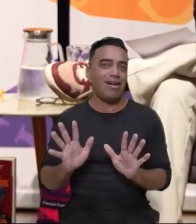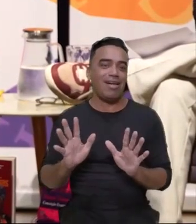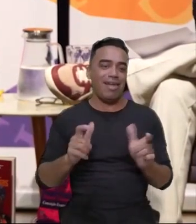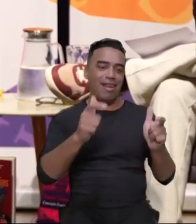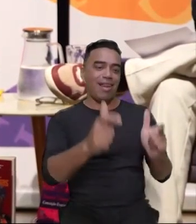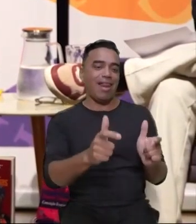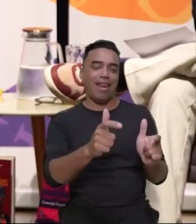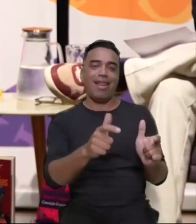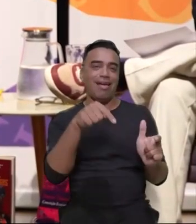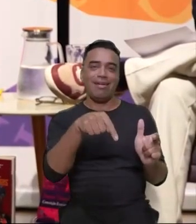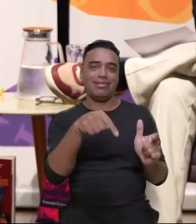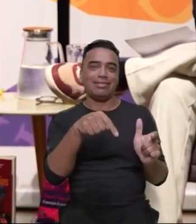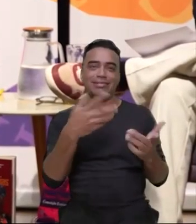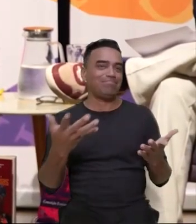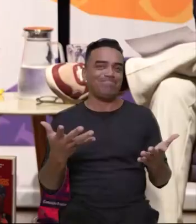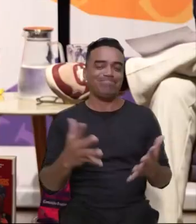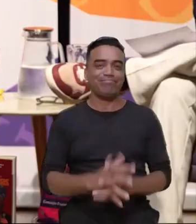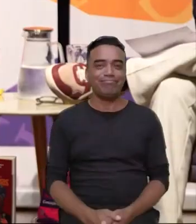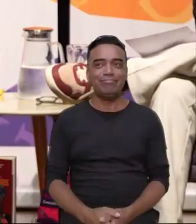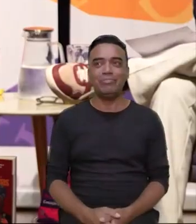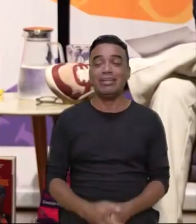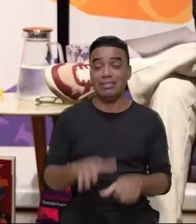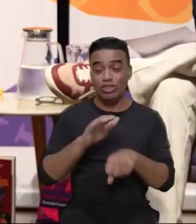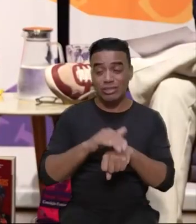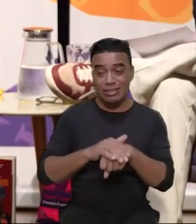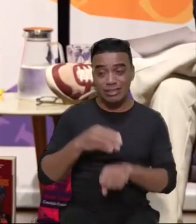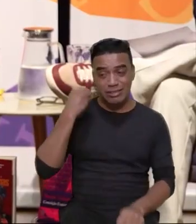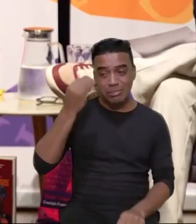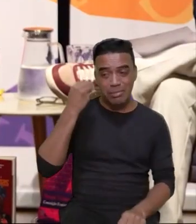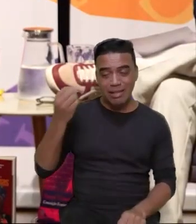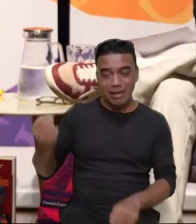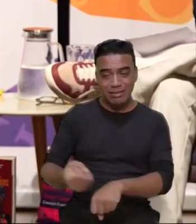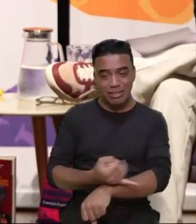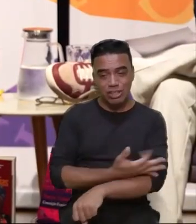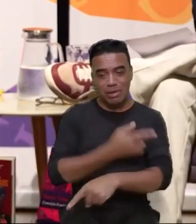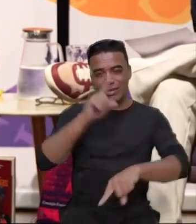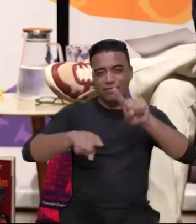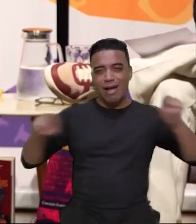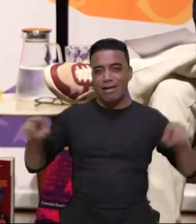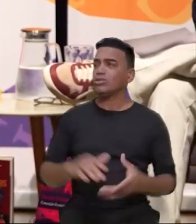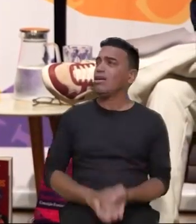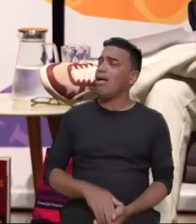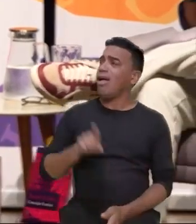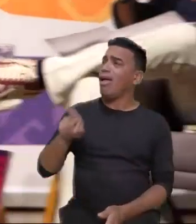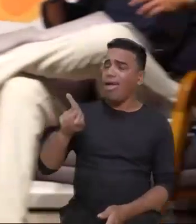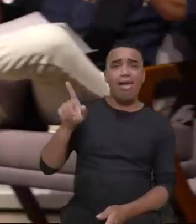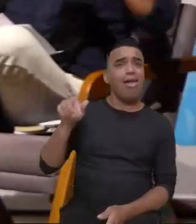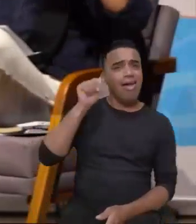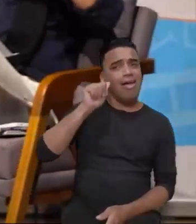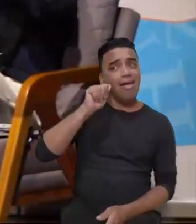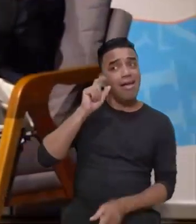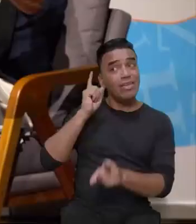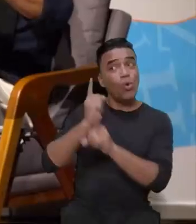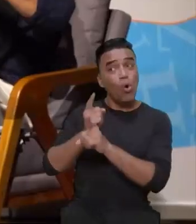nesse lugar de experimentar tantos sentimentos. E ela deseja, né? Ela deseja o reencontro